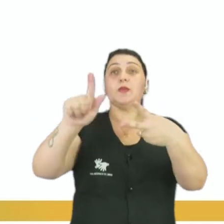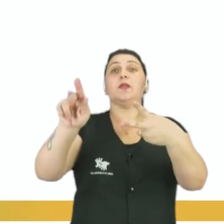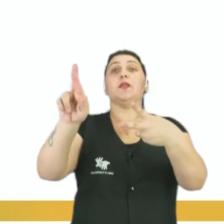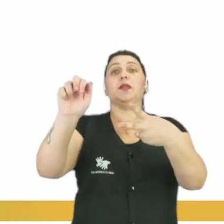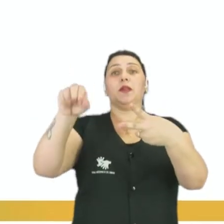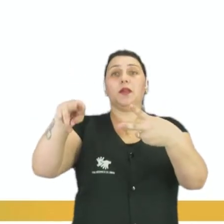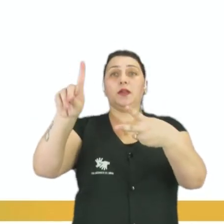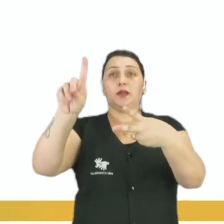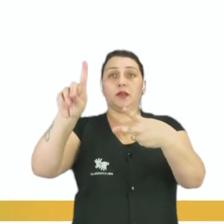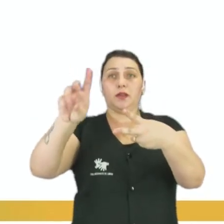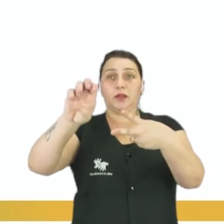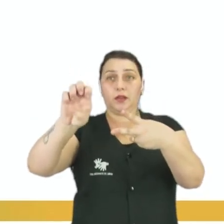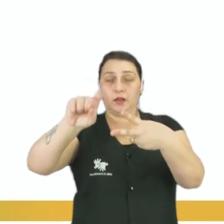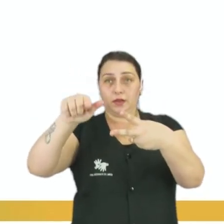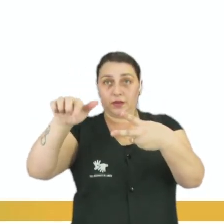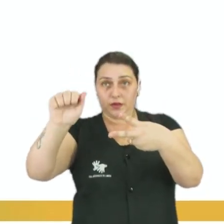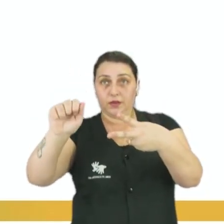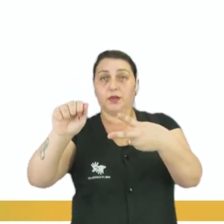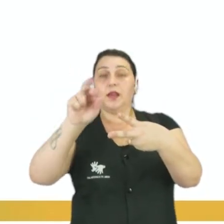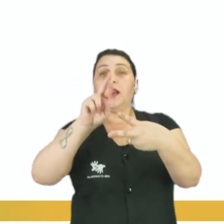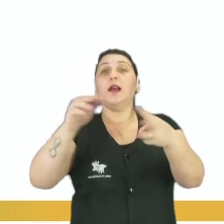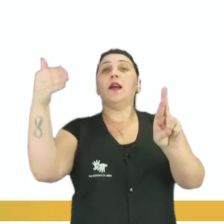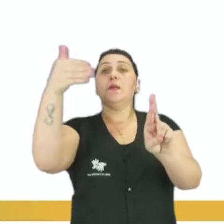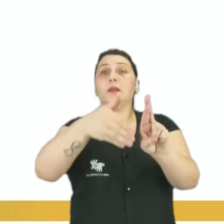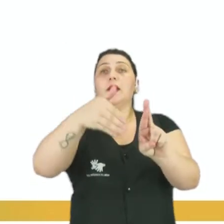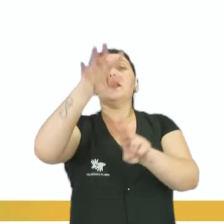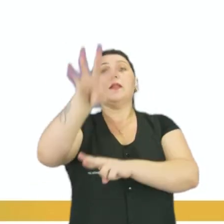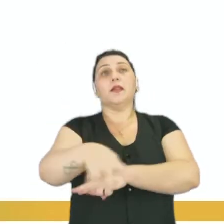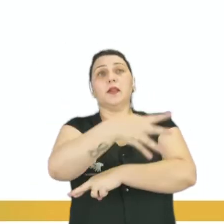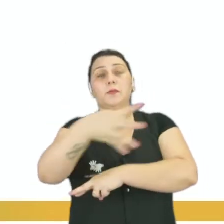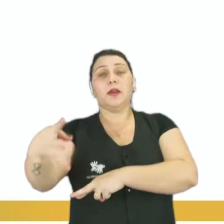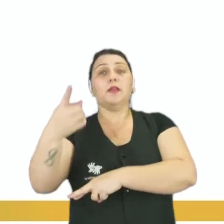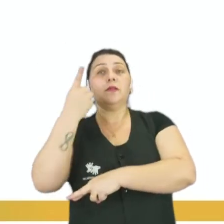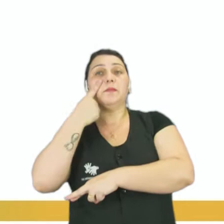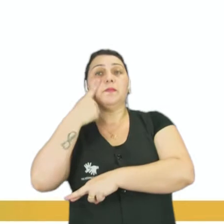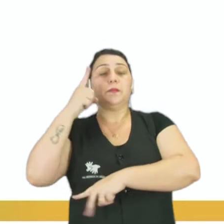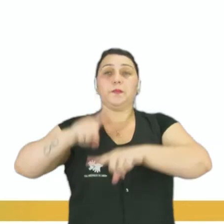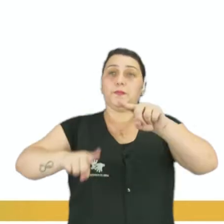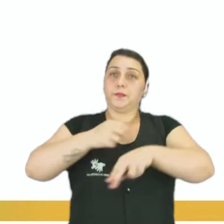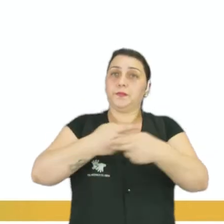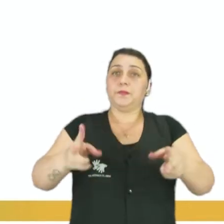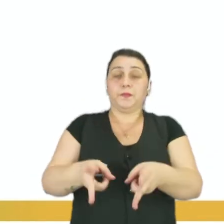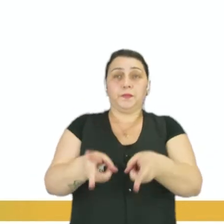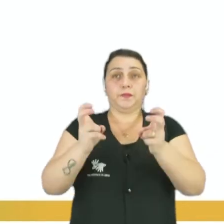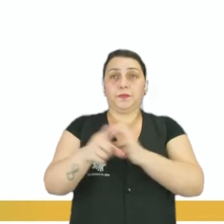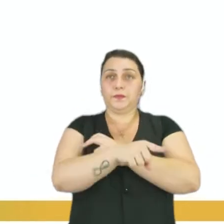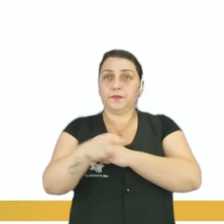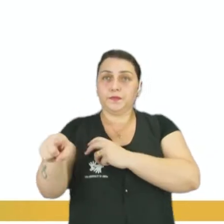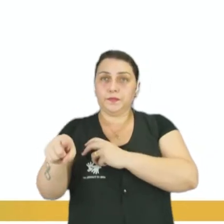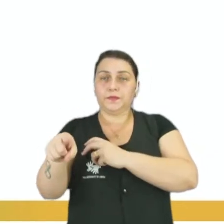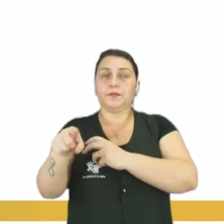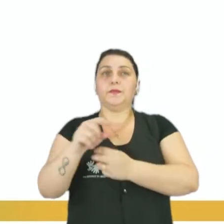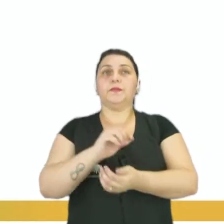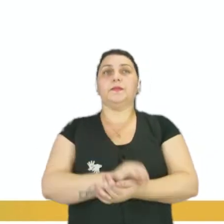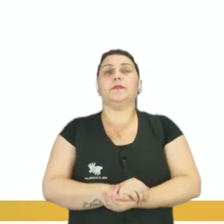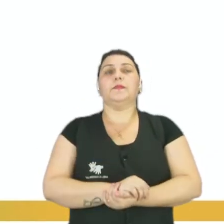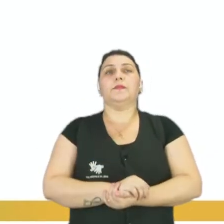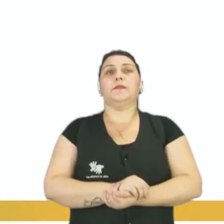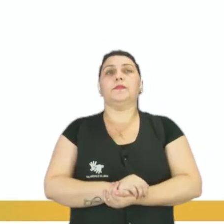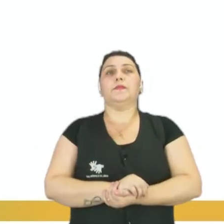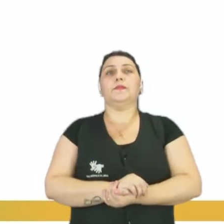grandezas representadas em uma tabela então Acompanha comigo aí o material e vocês vão perceber é